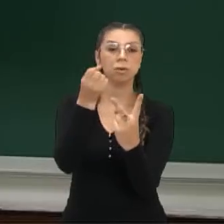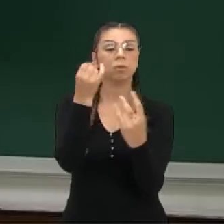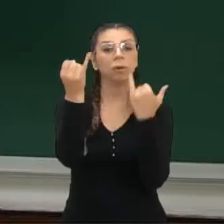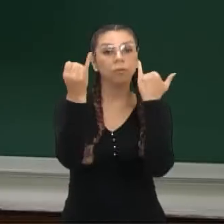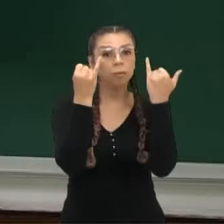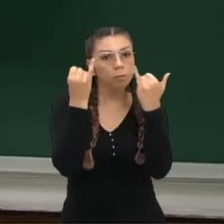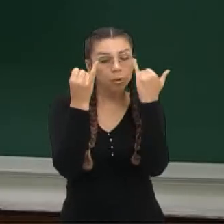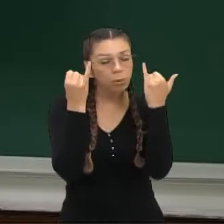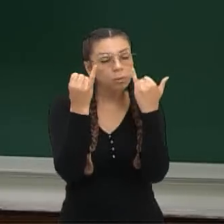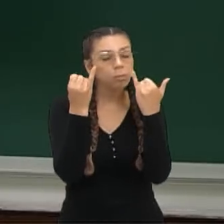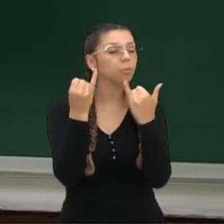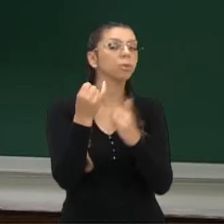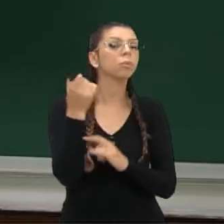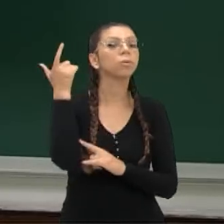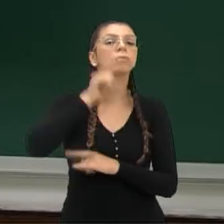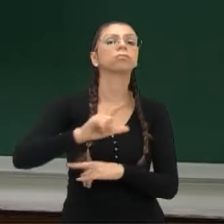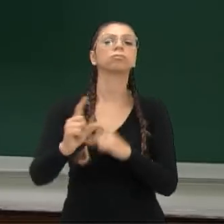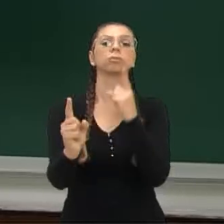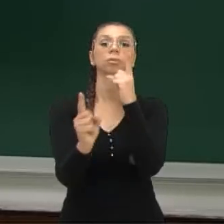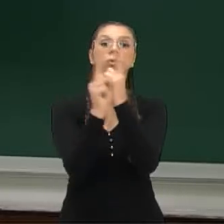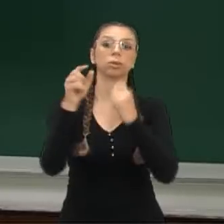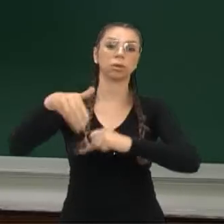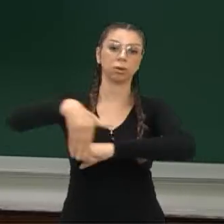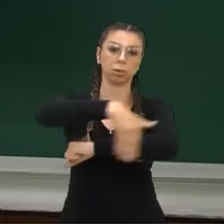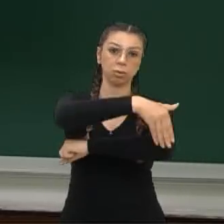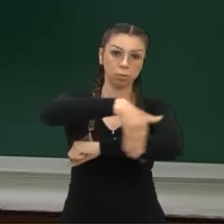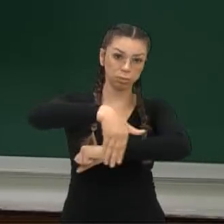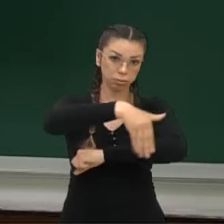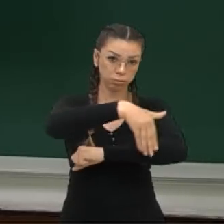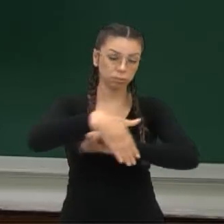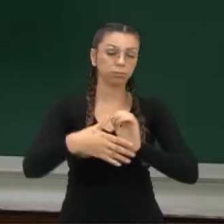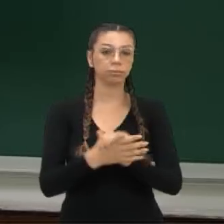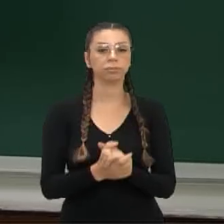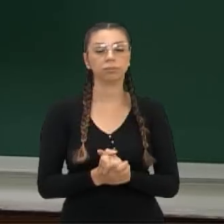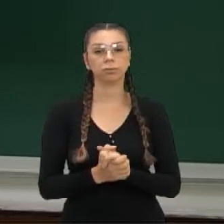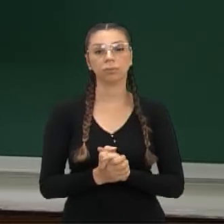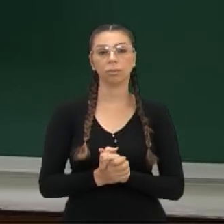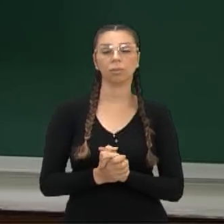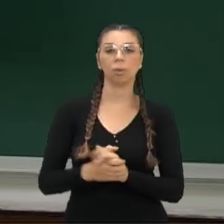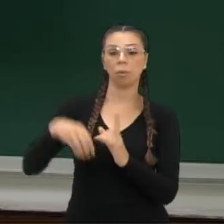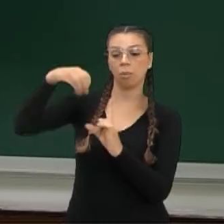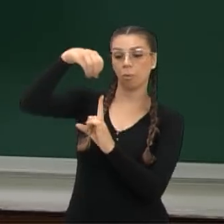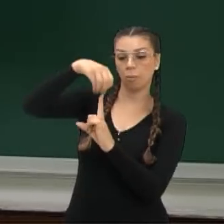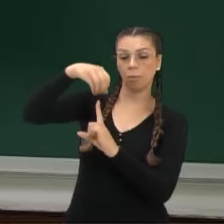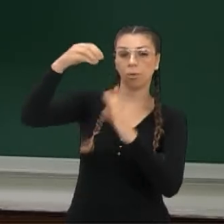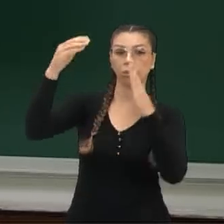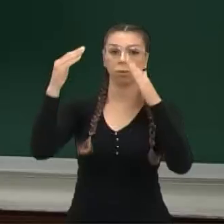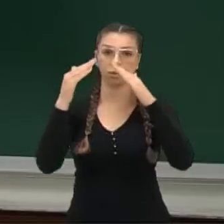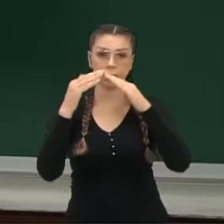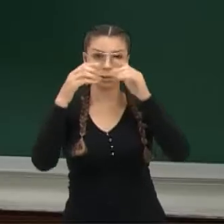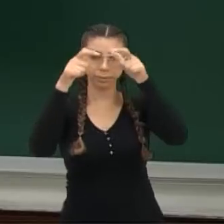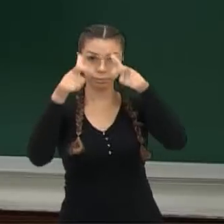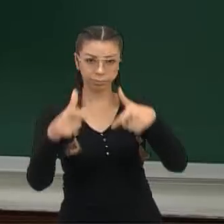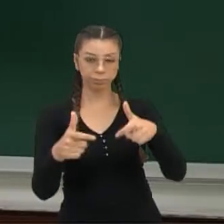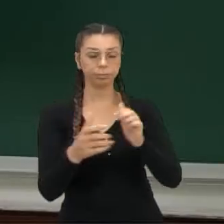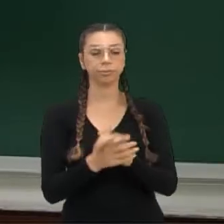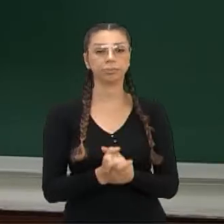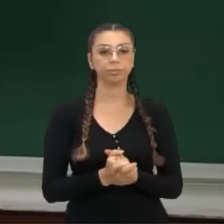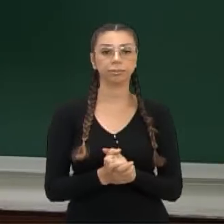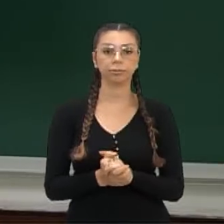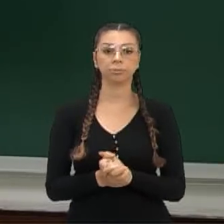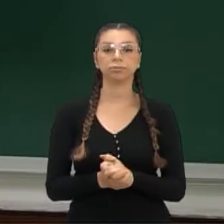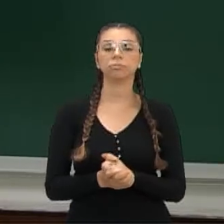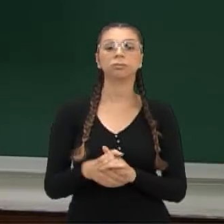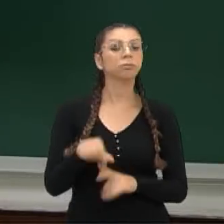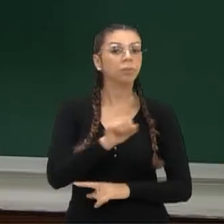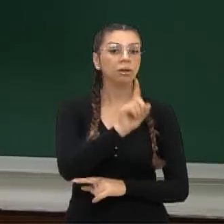mínimo para eu conseguir achar o endereço, né? O ponto onde a casa da professora está localizada. Aqui no plano cartesiano também